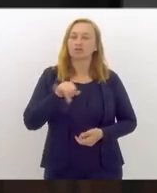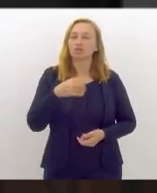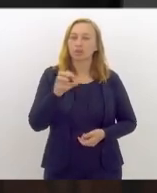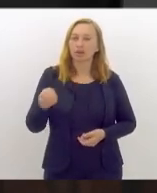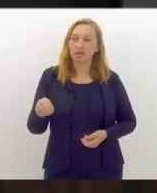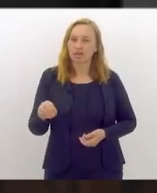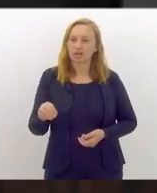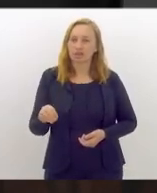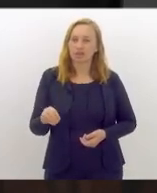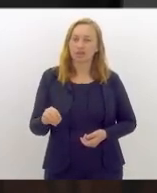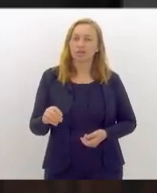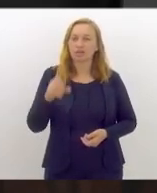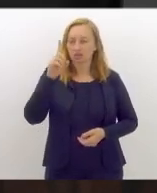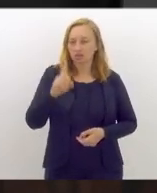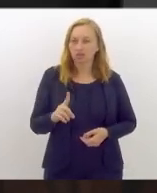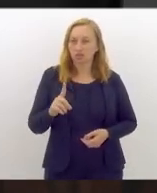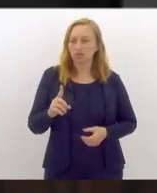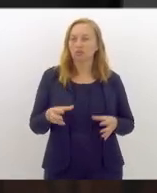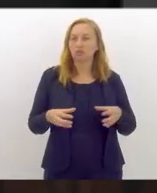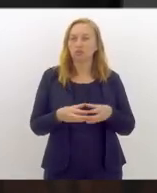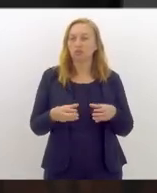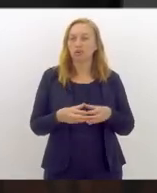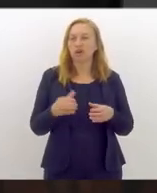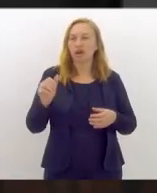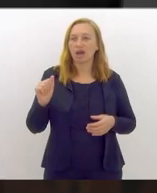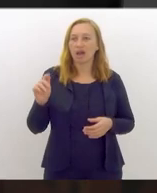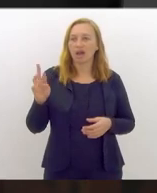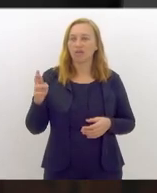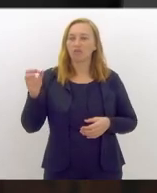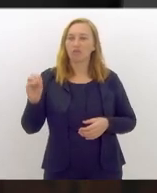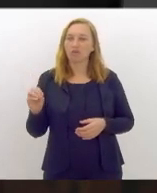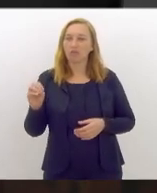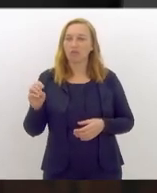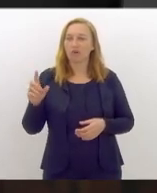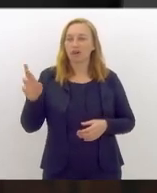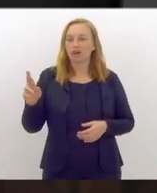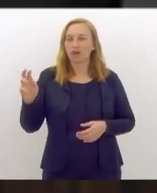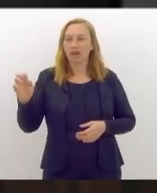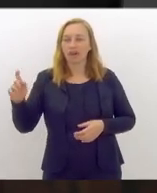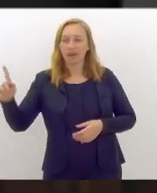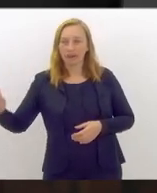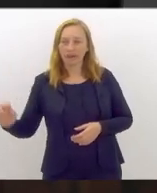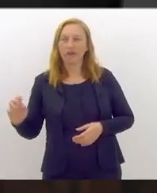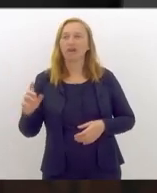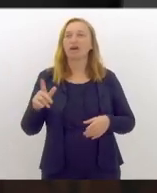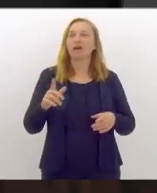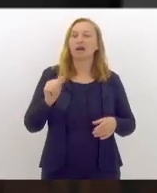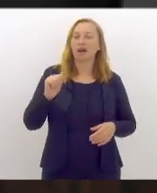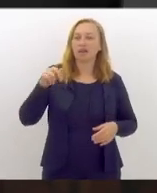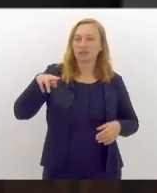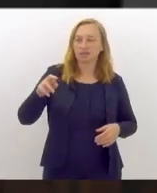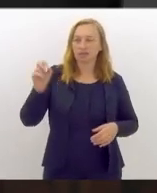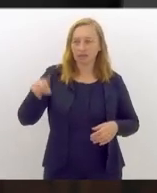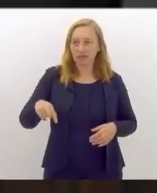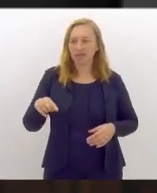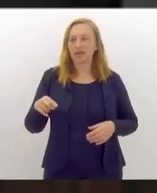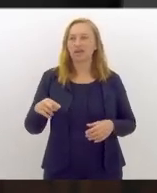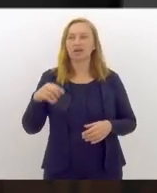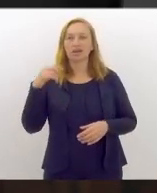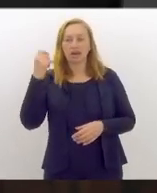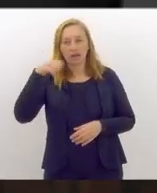Carneiro diretor do Grupo afroreg André Ramiro Grande Ator Silvio